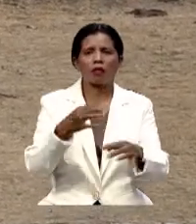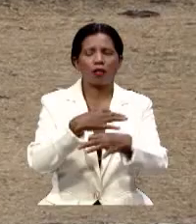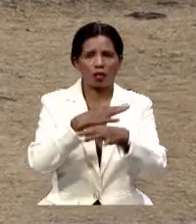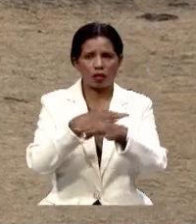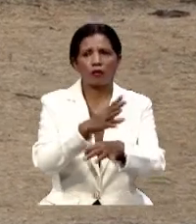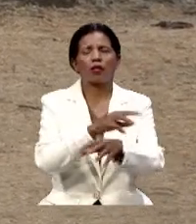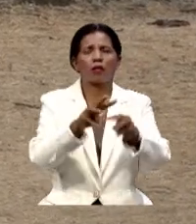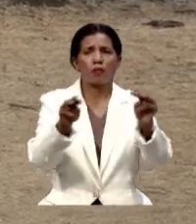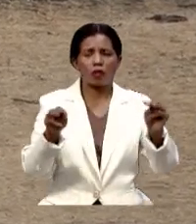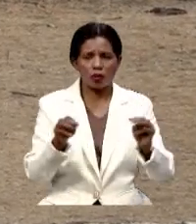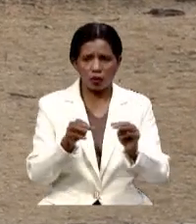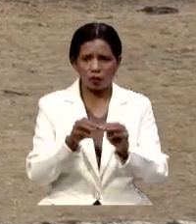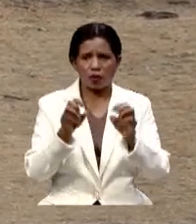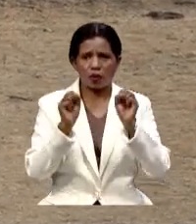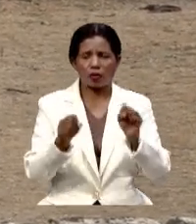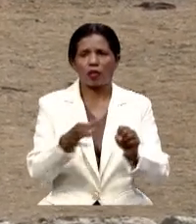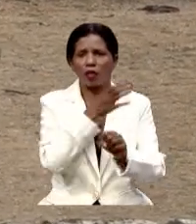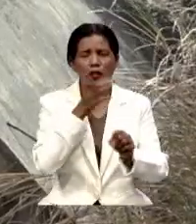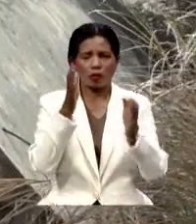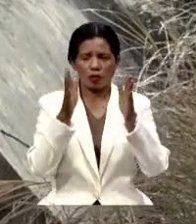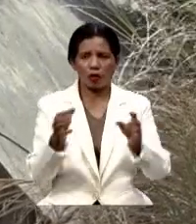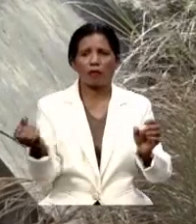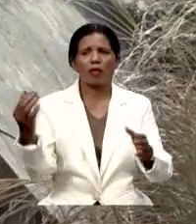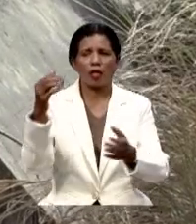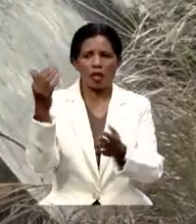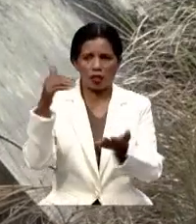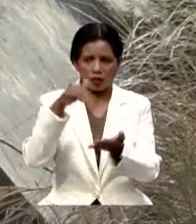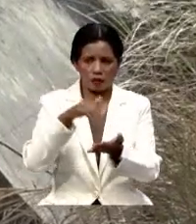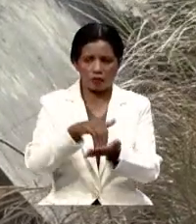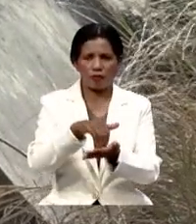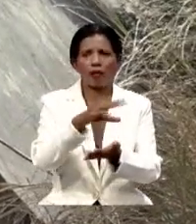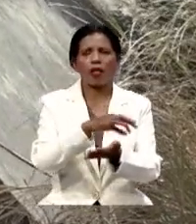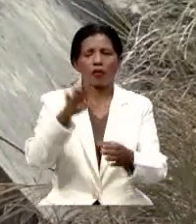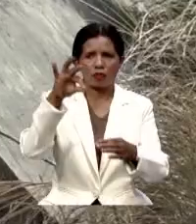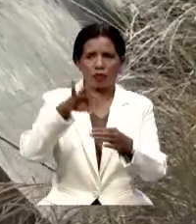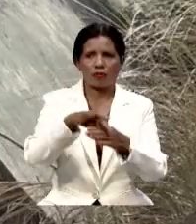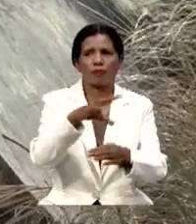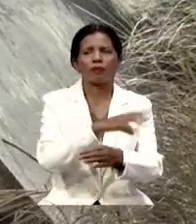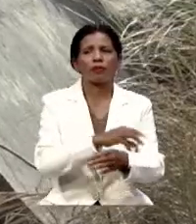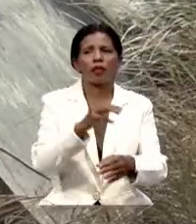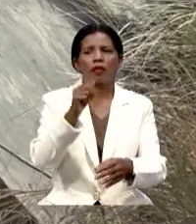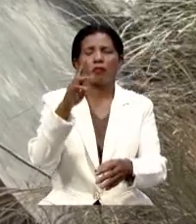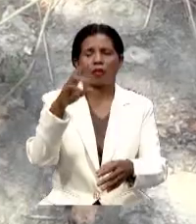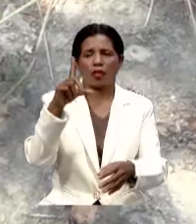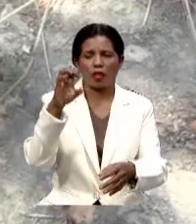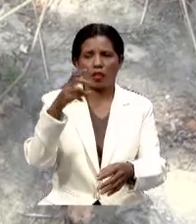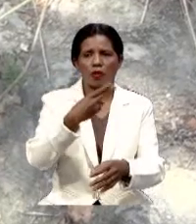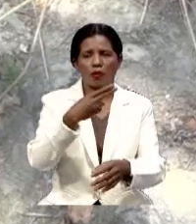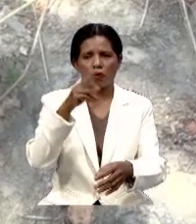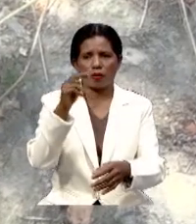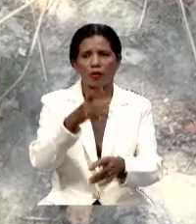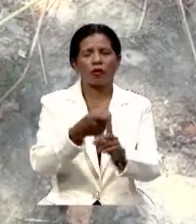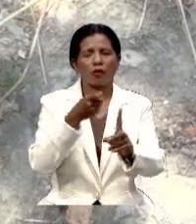e município atu nune agricultor Sira Belehalo Falinatar. Irrigação domi no Marlehum nebe hetan estrago